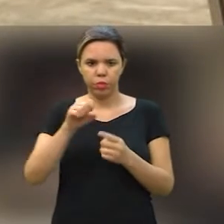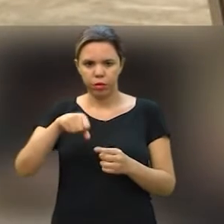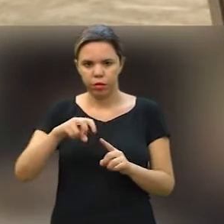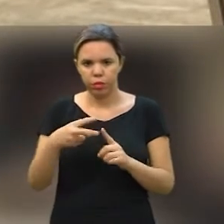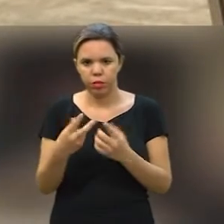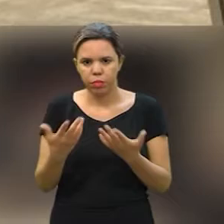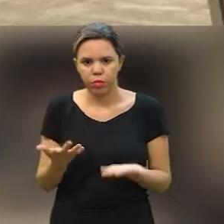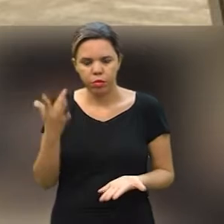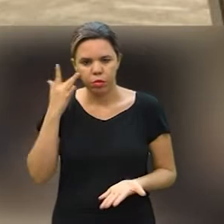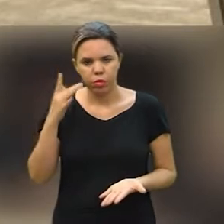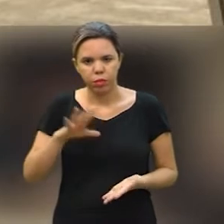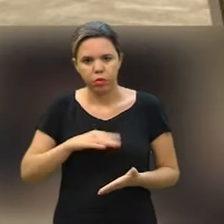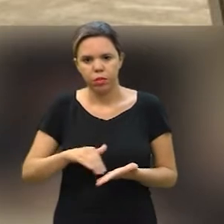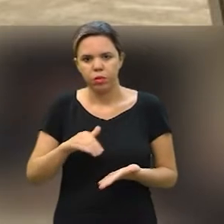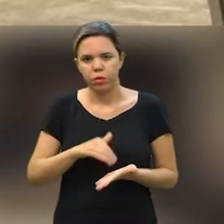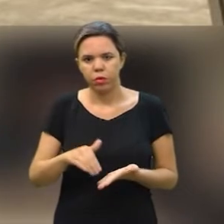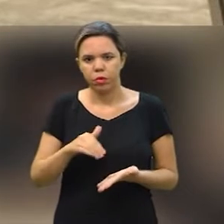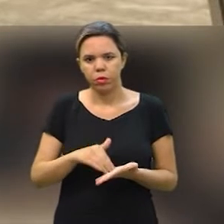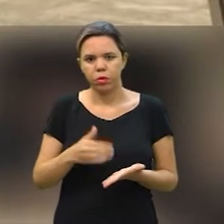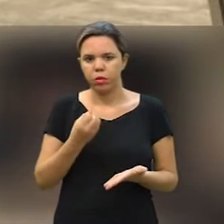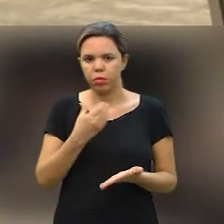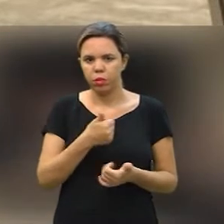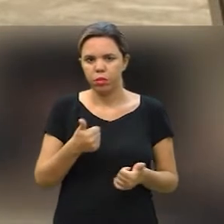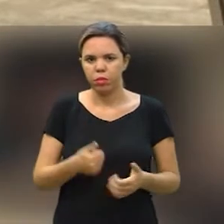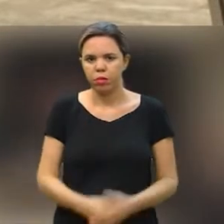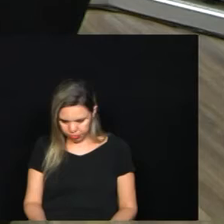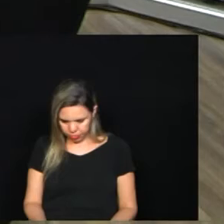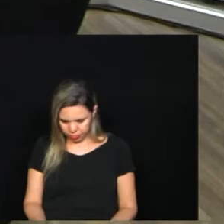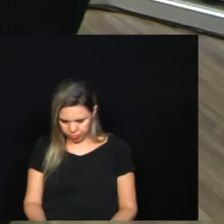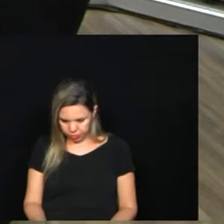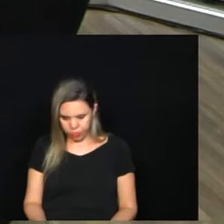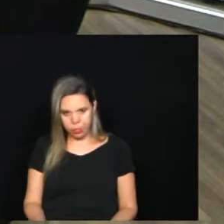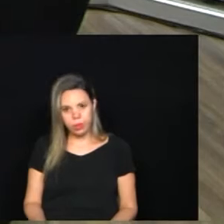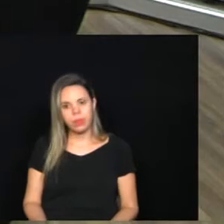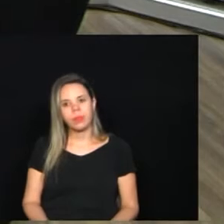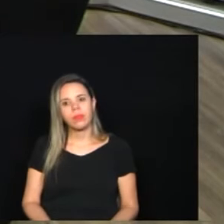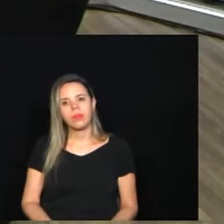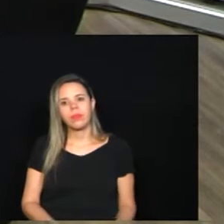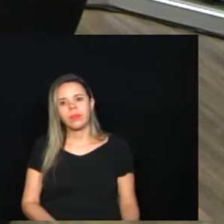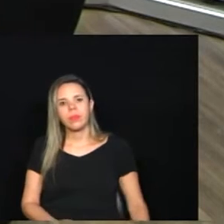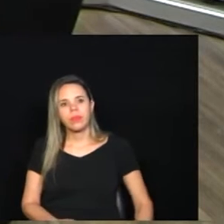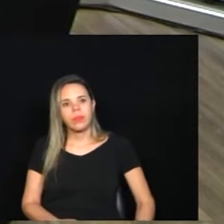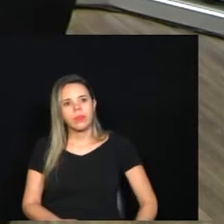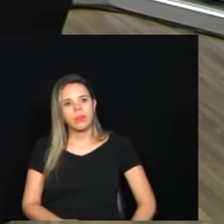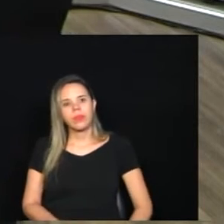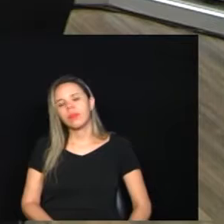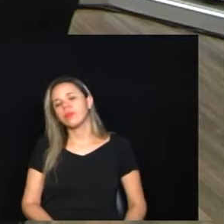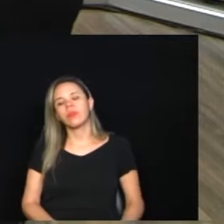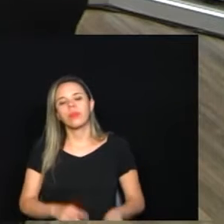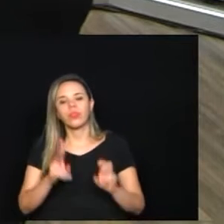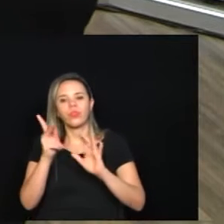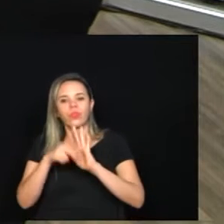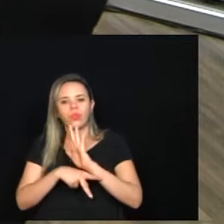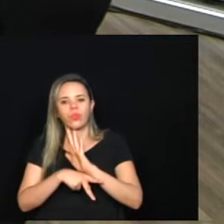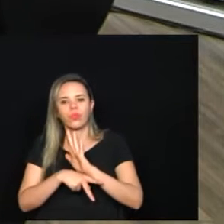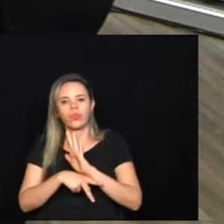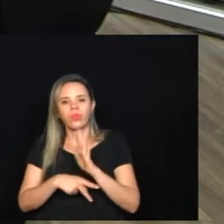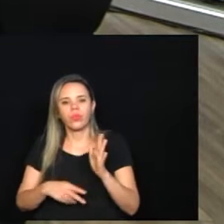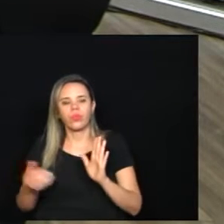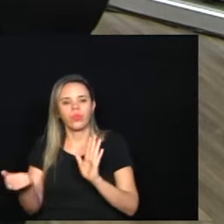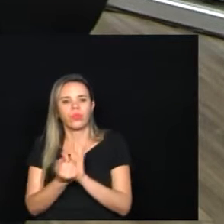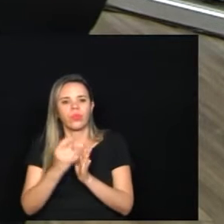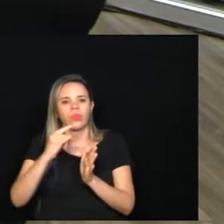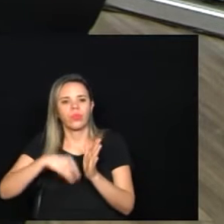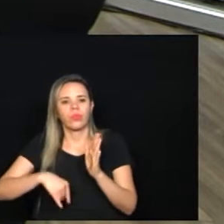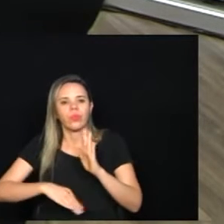tenha atendido a expectativa, eu acho que a nossa secretaria está muito bem. Falando sobre os projetos que foram